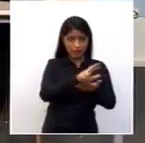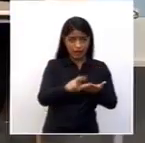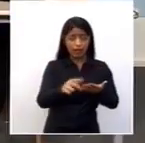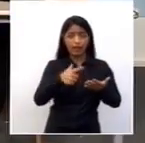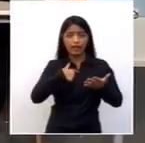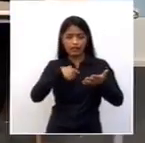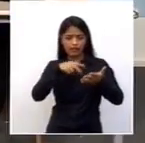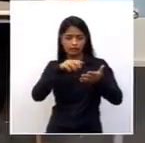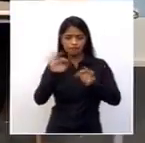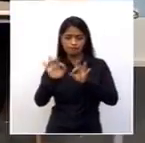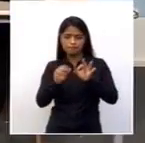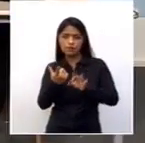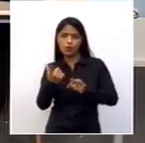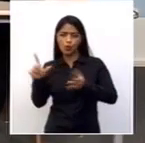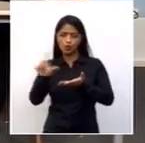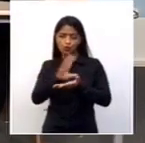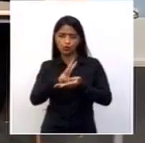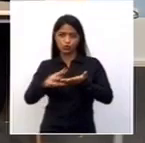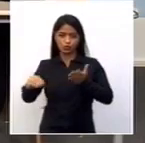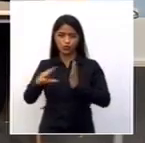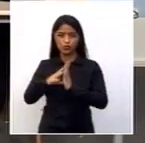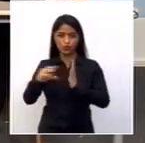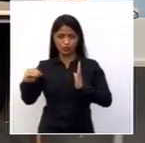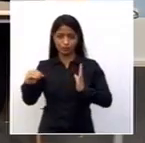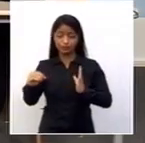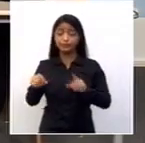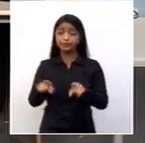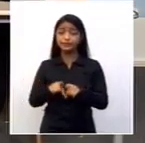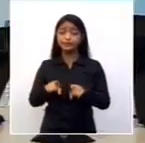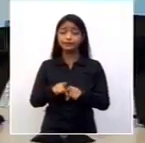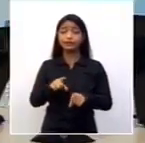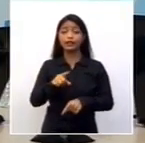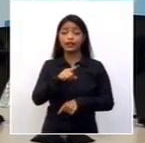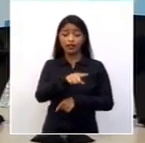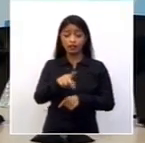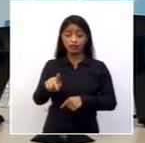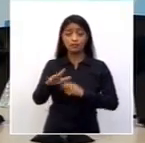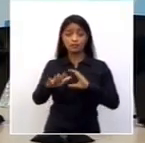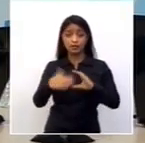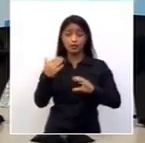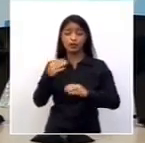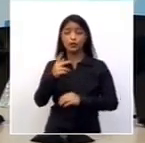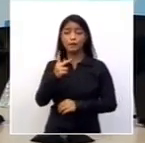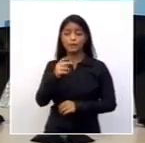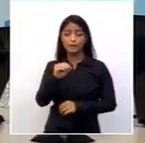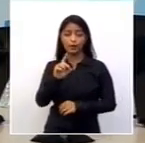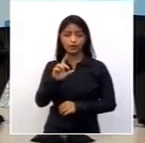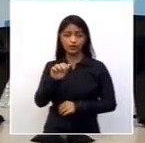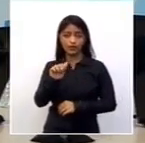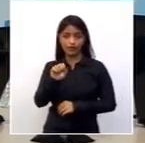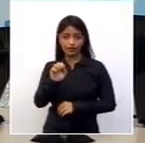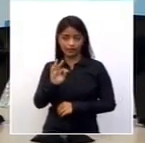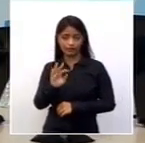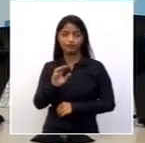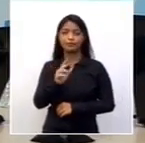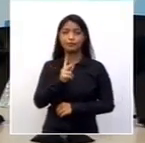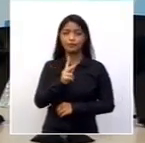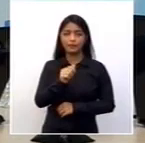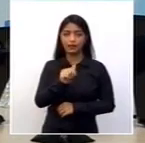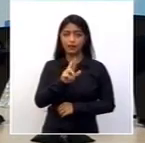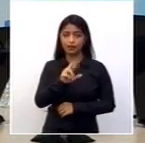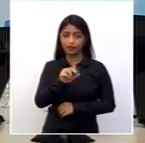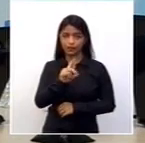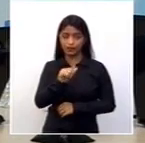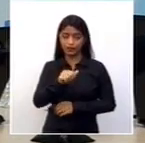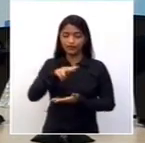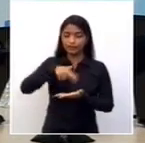A Juliana traz também o podcast, a paródia, a dança e vídeos. O William fala sobre